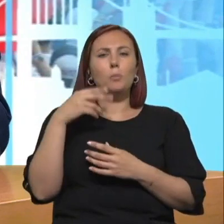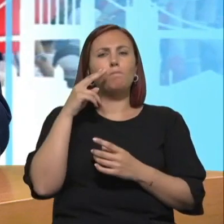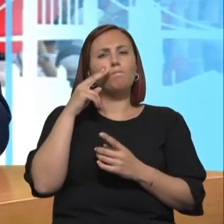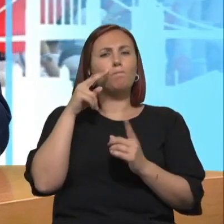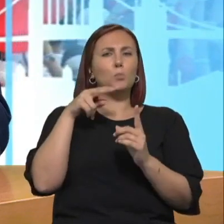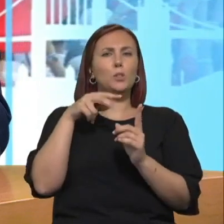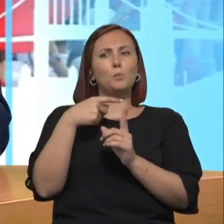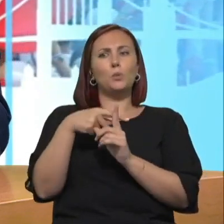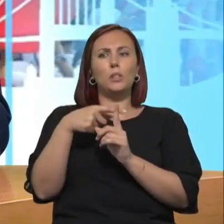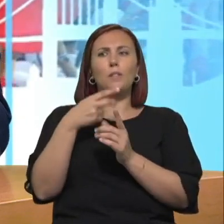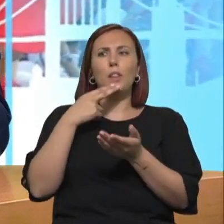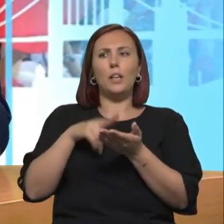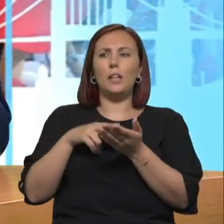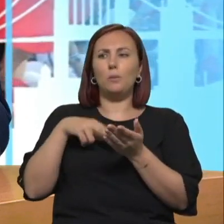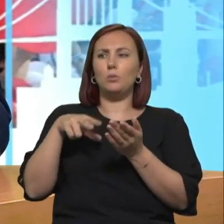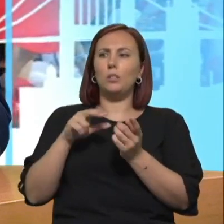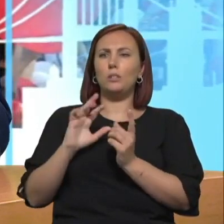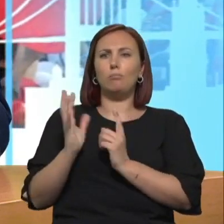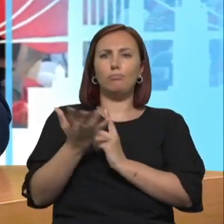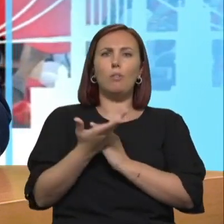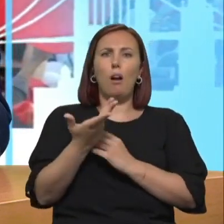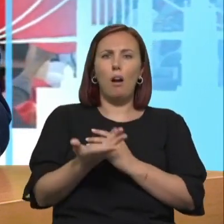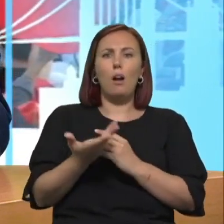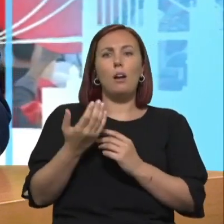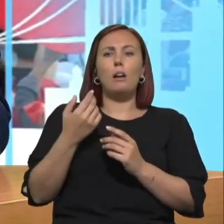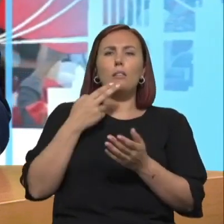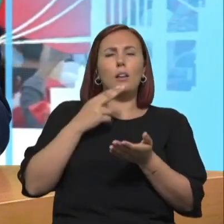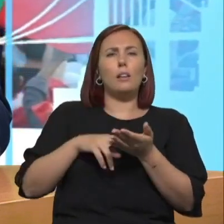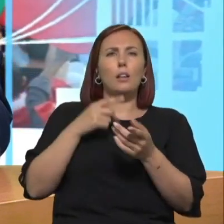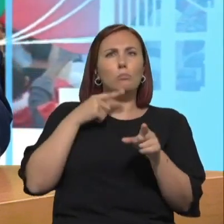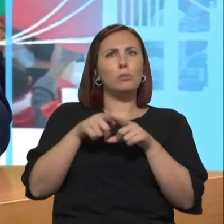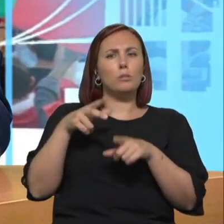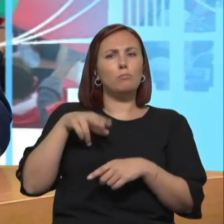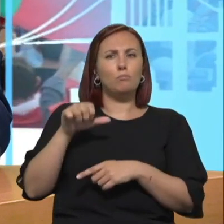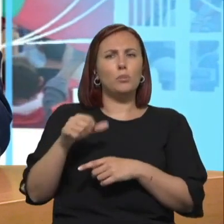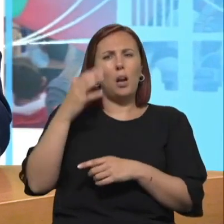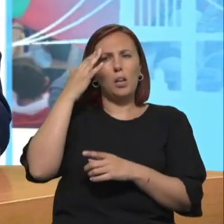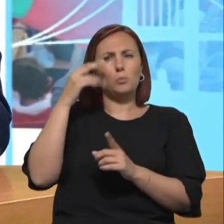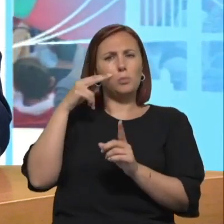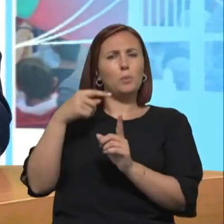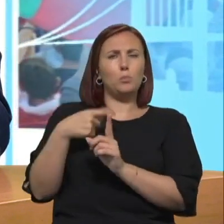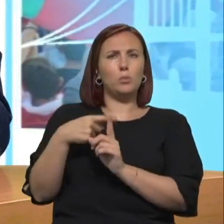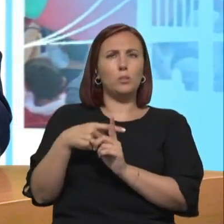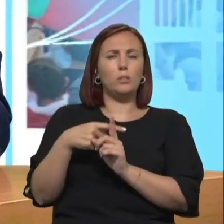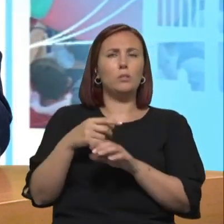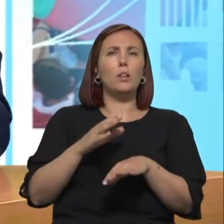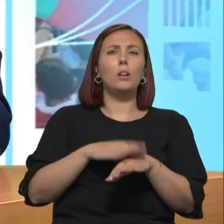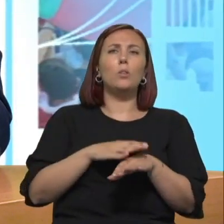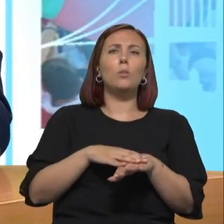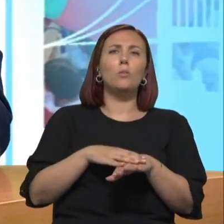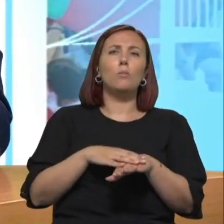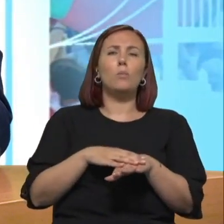da realidade portuguesa e da realidade política portuguesa. Eu penso que que é